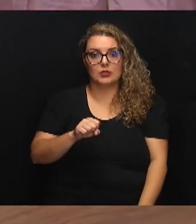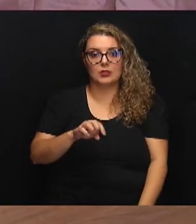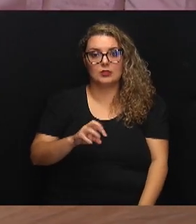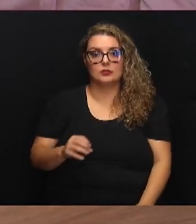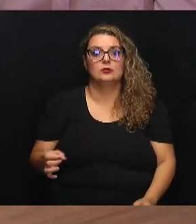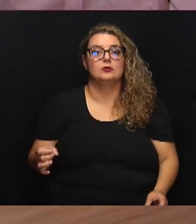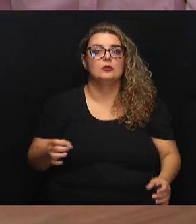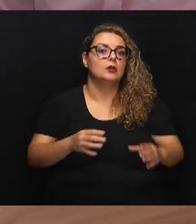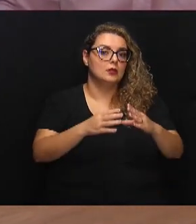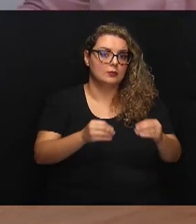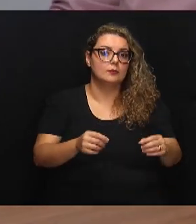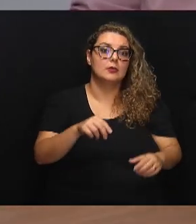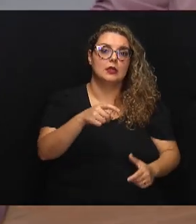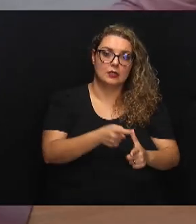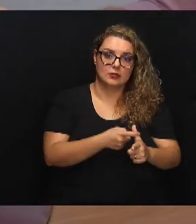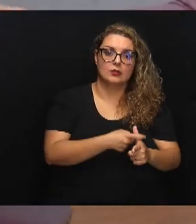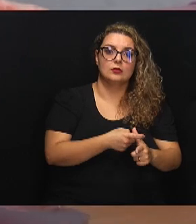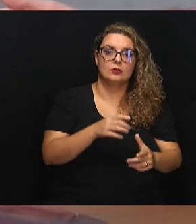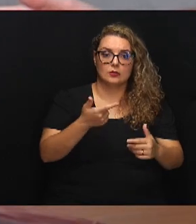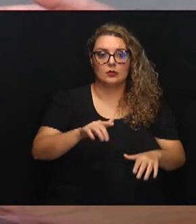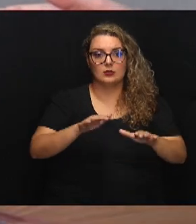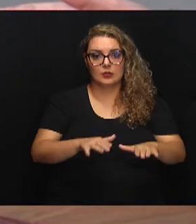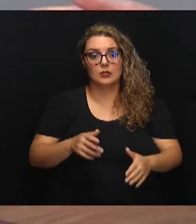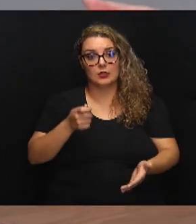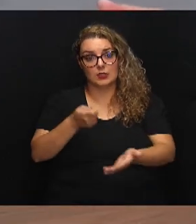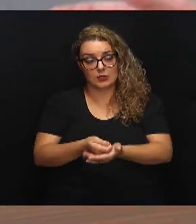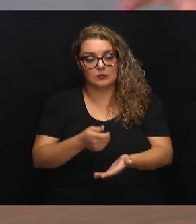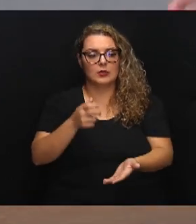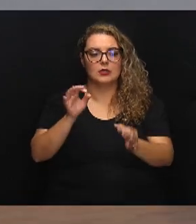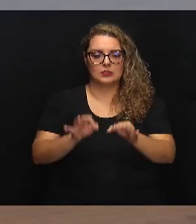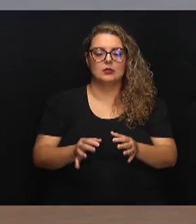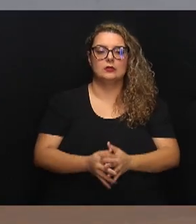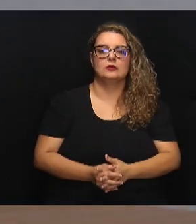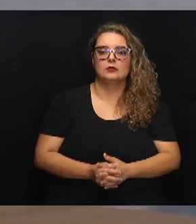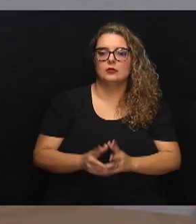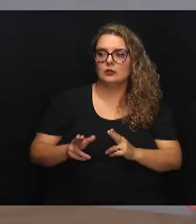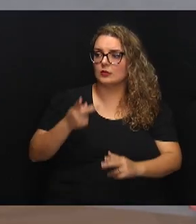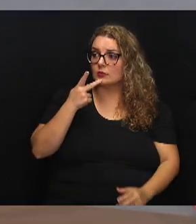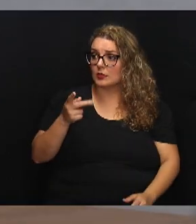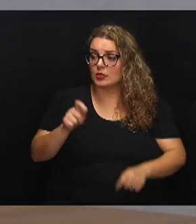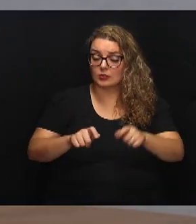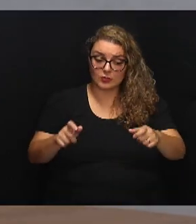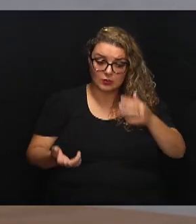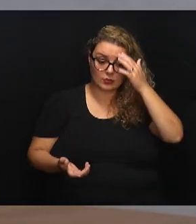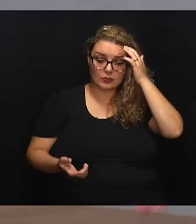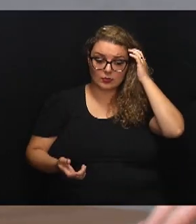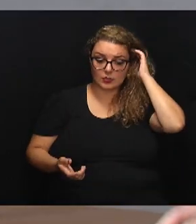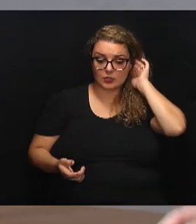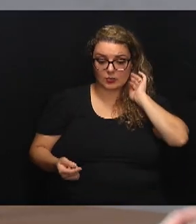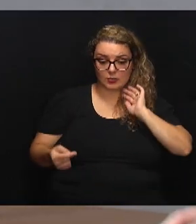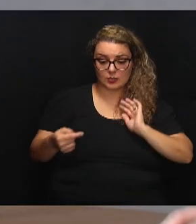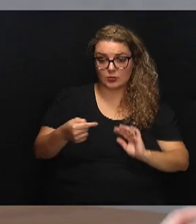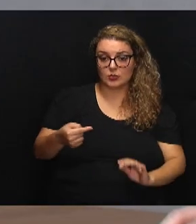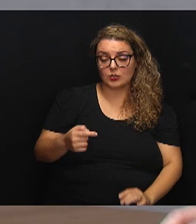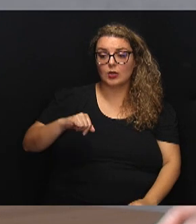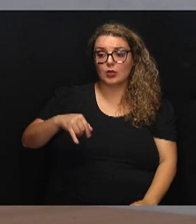continua lá e a gente tem que regularizá-la sempre. Como você falou, né, é as pessoas que estão negativadas, né, é aproveitar